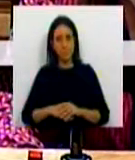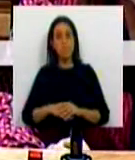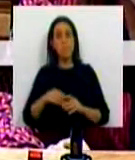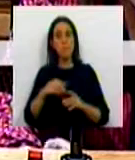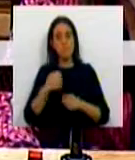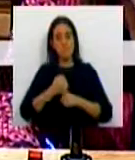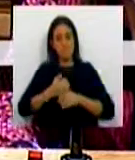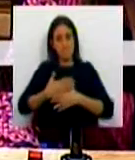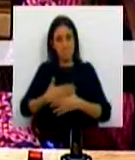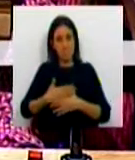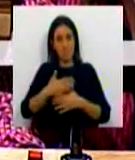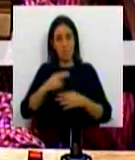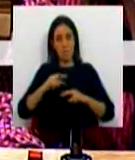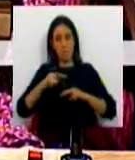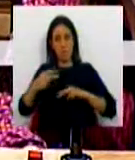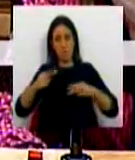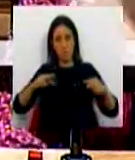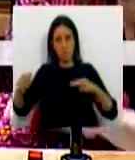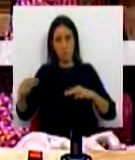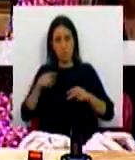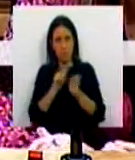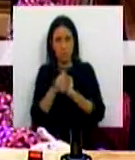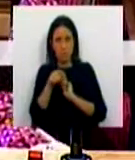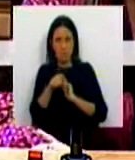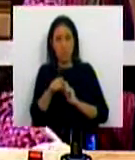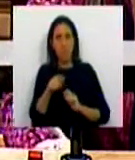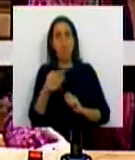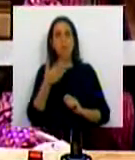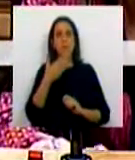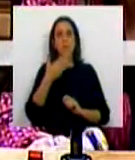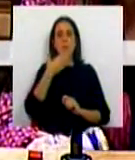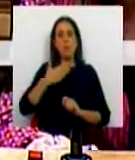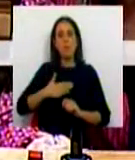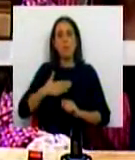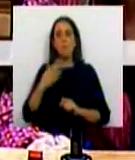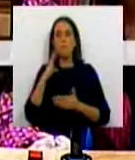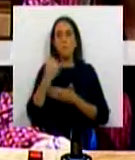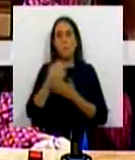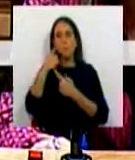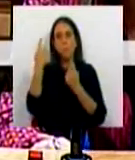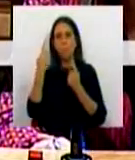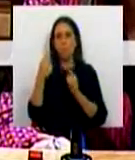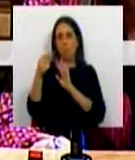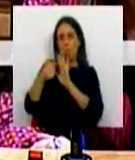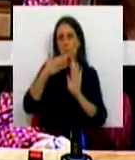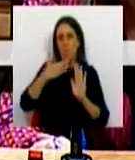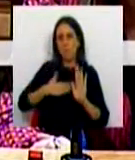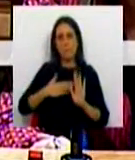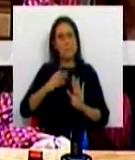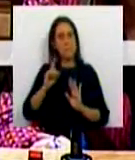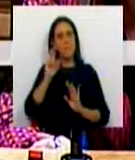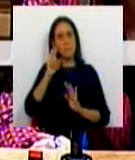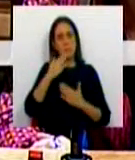requalificação enquadram-se neste domínio. Acabar com o estigma de ser funcionário público, valorizar, não